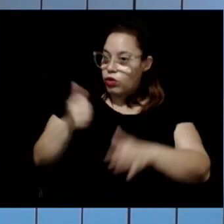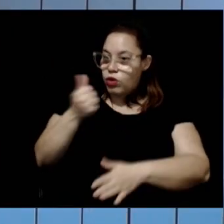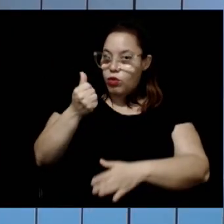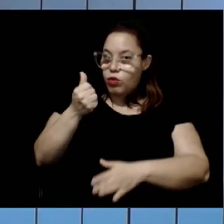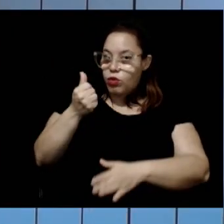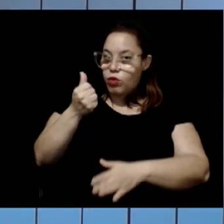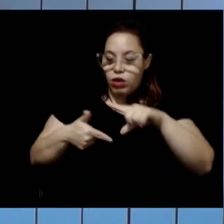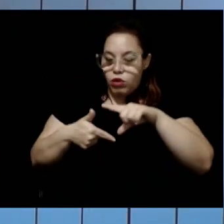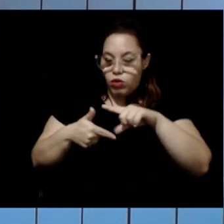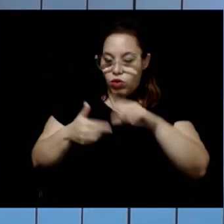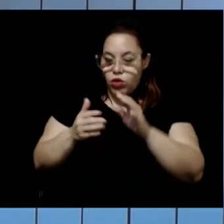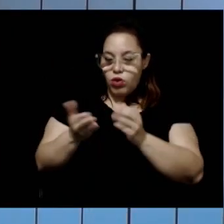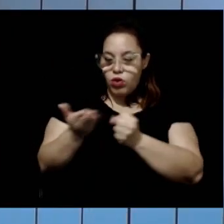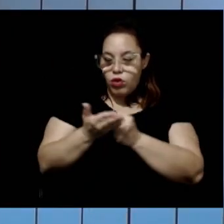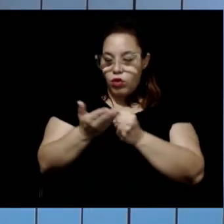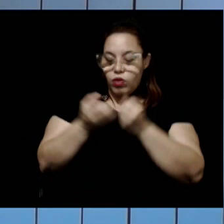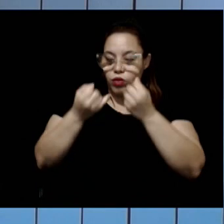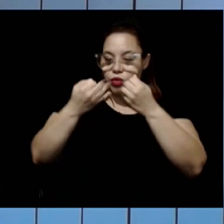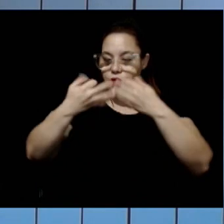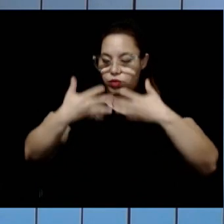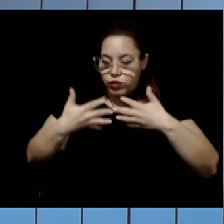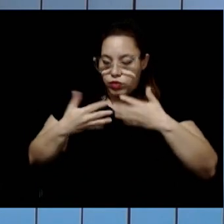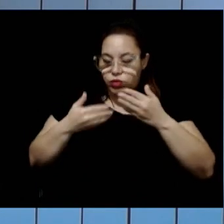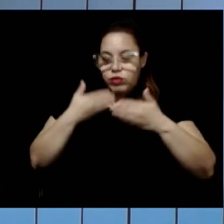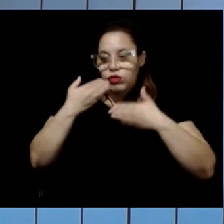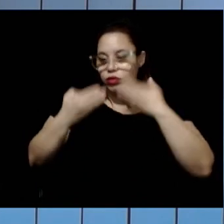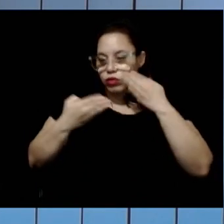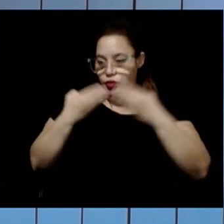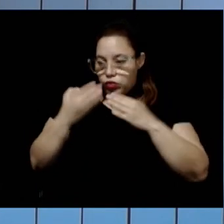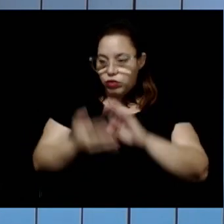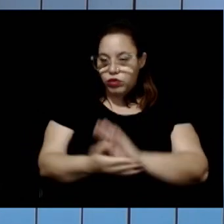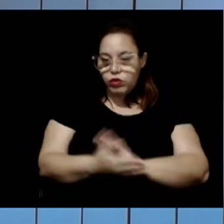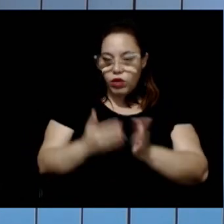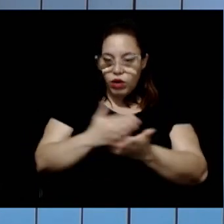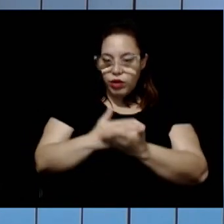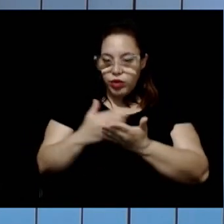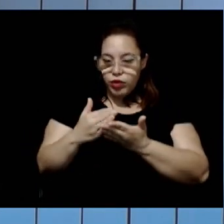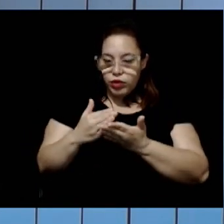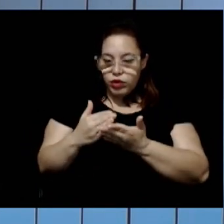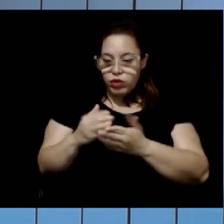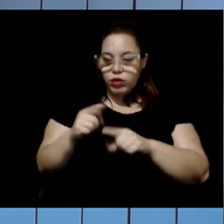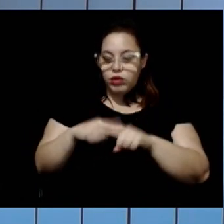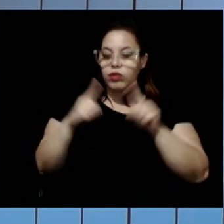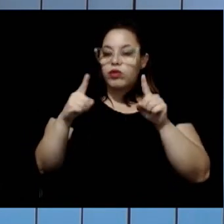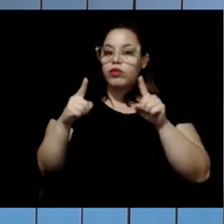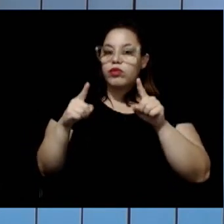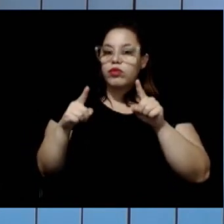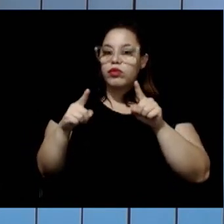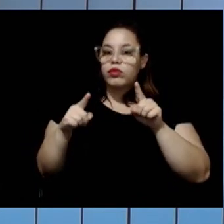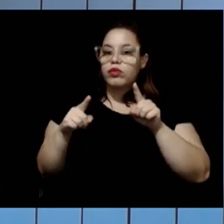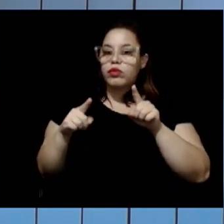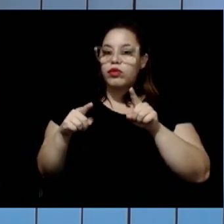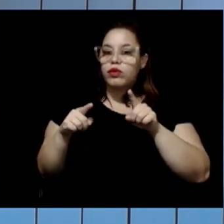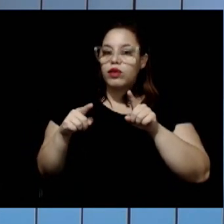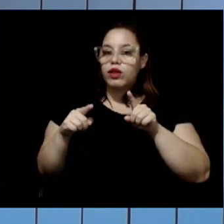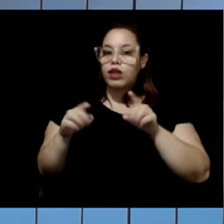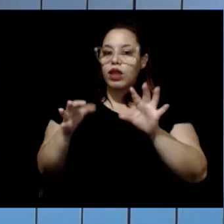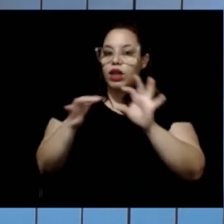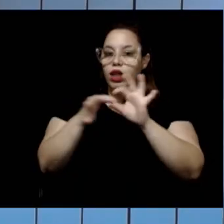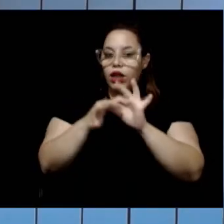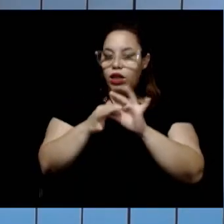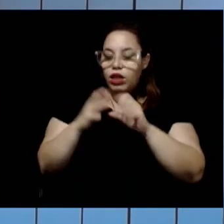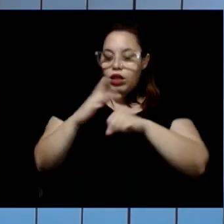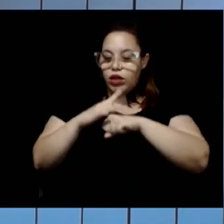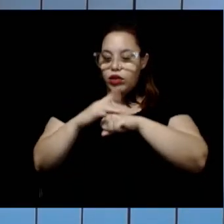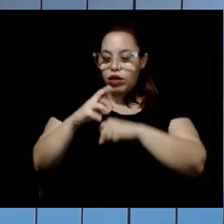que o senhor explicasse, a gente já comentou um pouquinho, né, no início, mas falar um pouco sobre a ligação entre as doenças